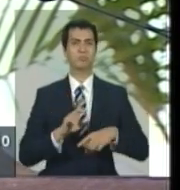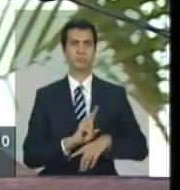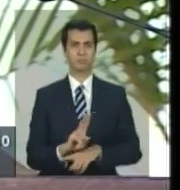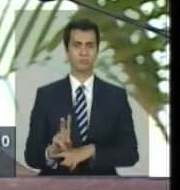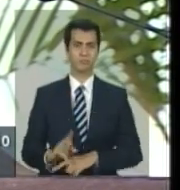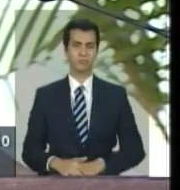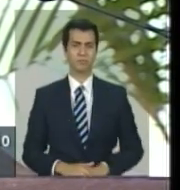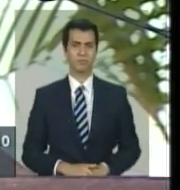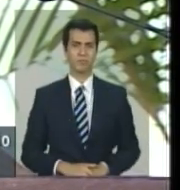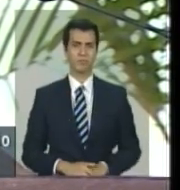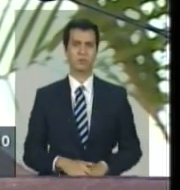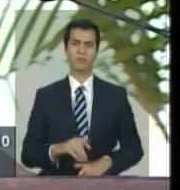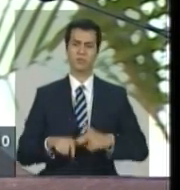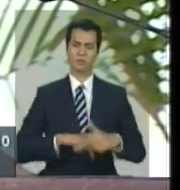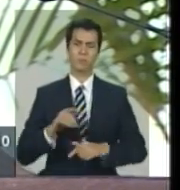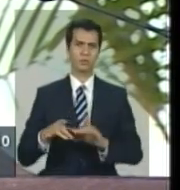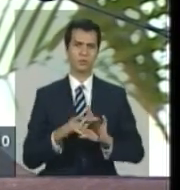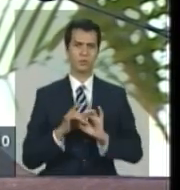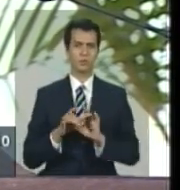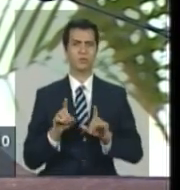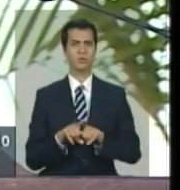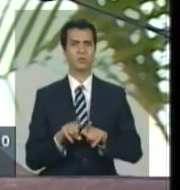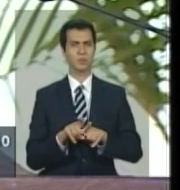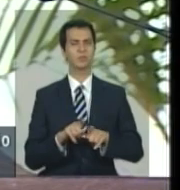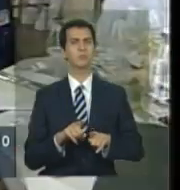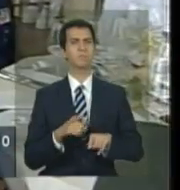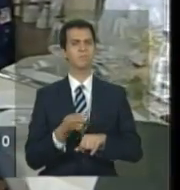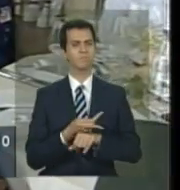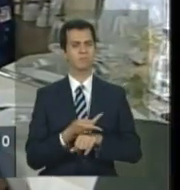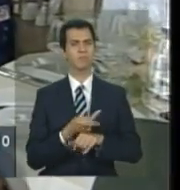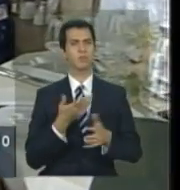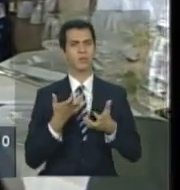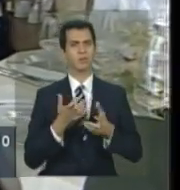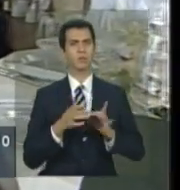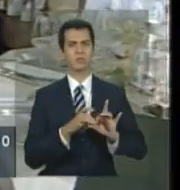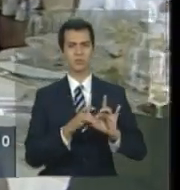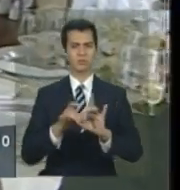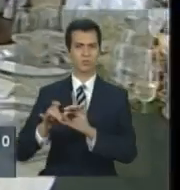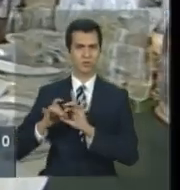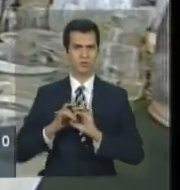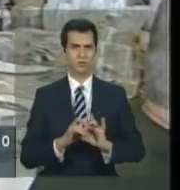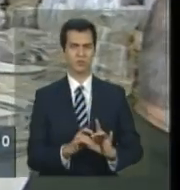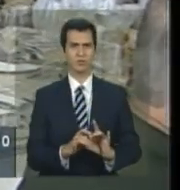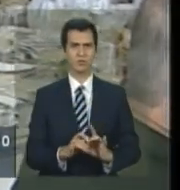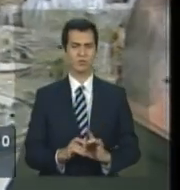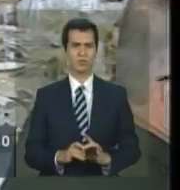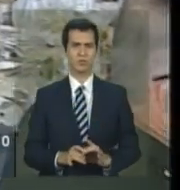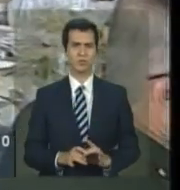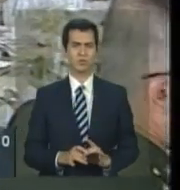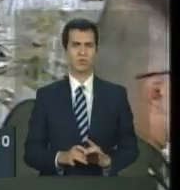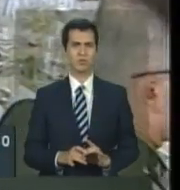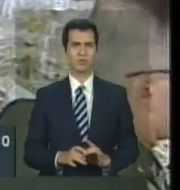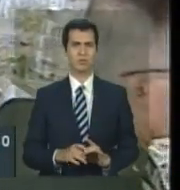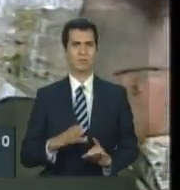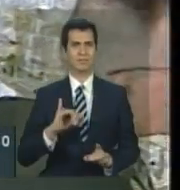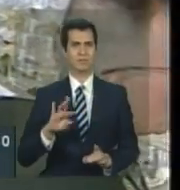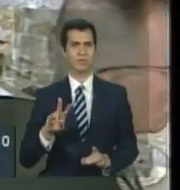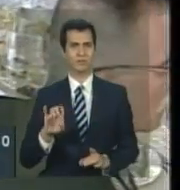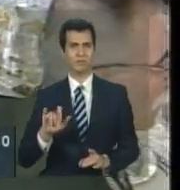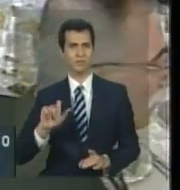de esforços, aliada à busca pela crescente integração dos entes públicos, civis e